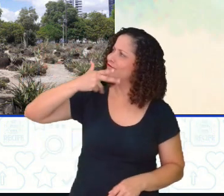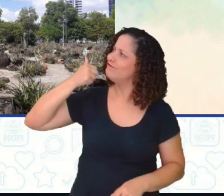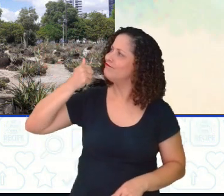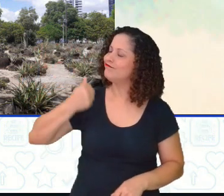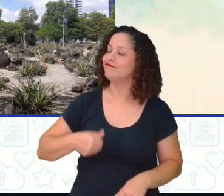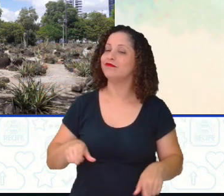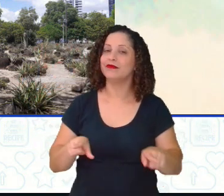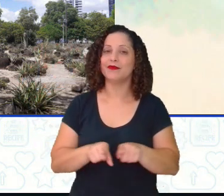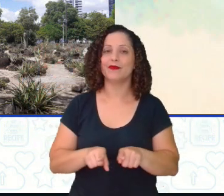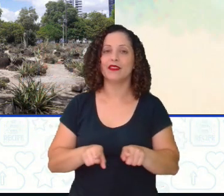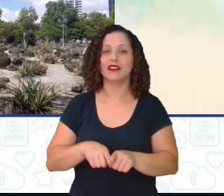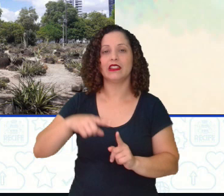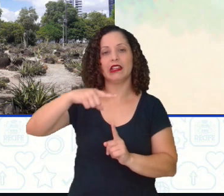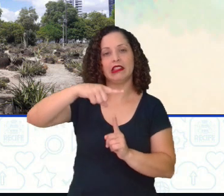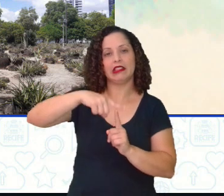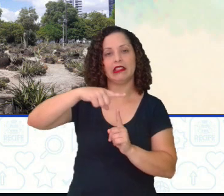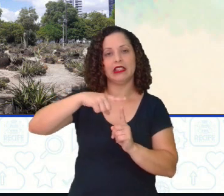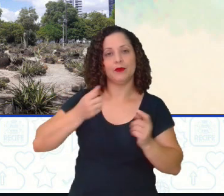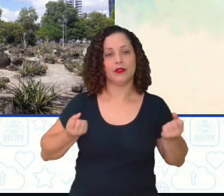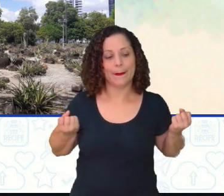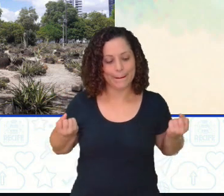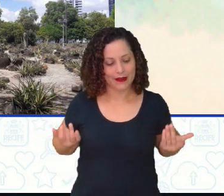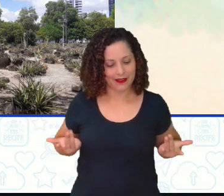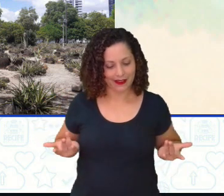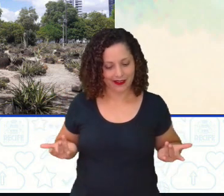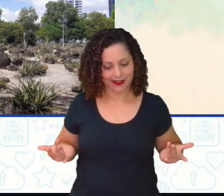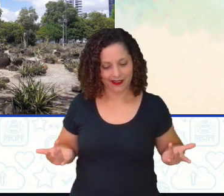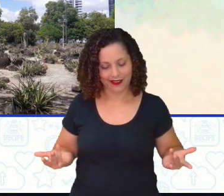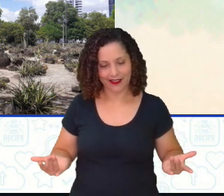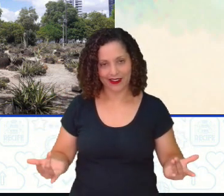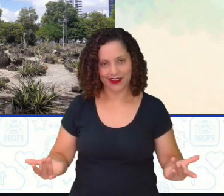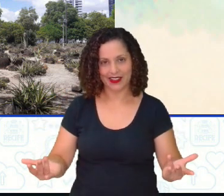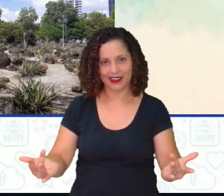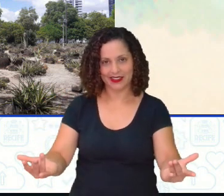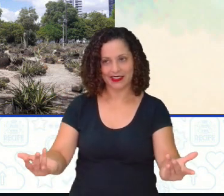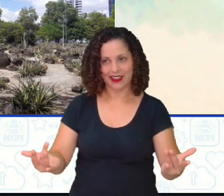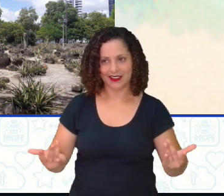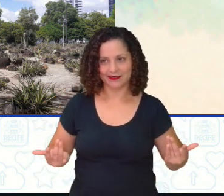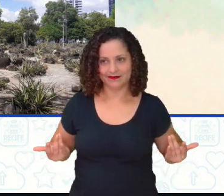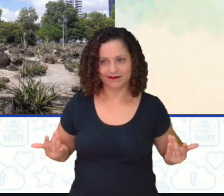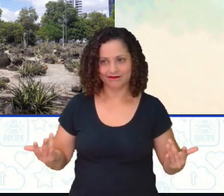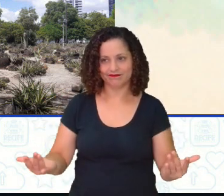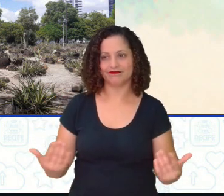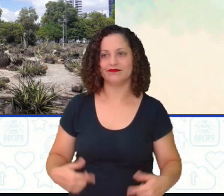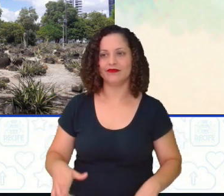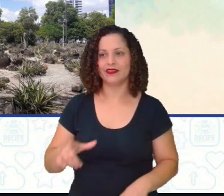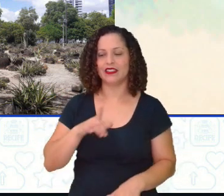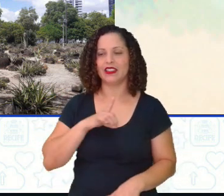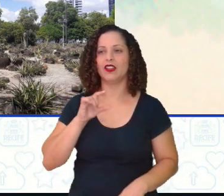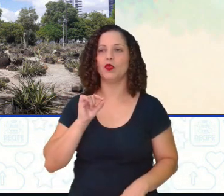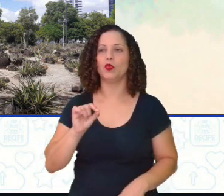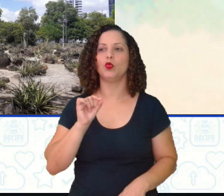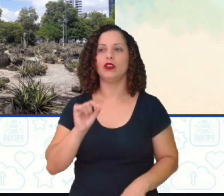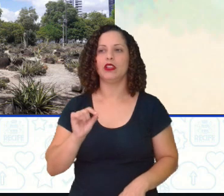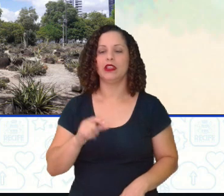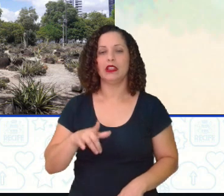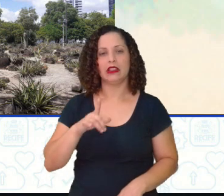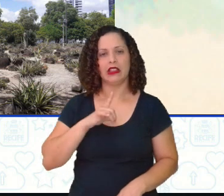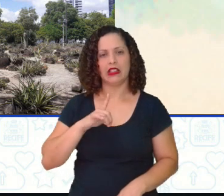vai ver aí muito similar, principalmente na parte central, ao sertão. A questão aí de vegetação que